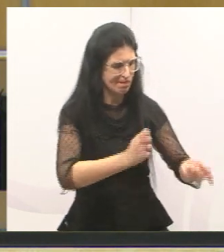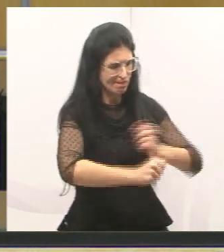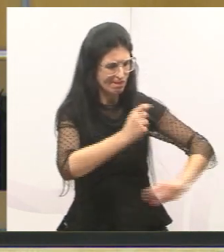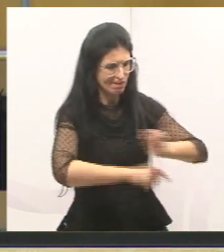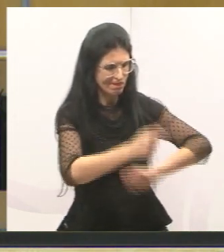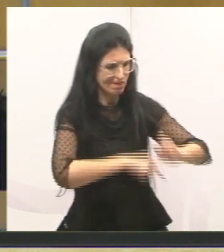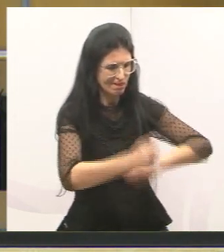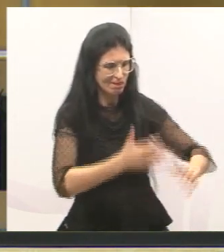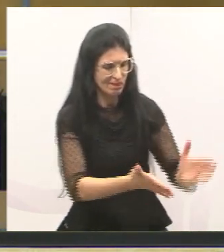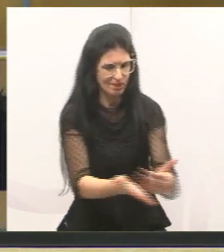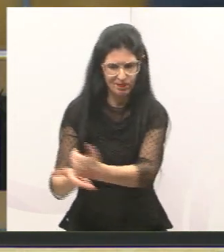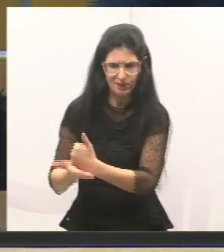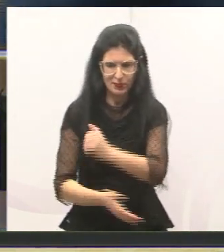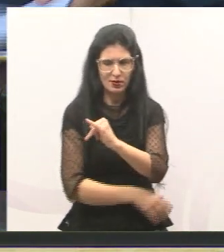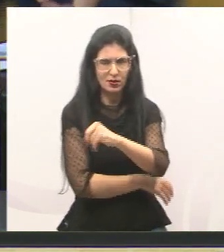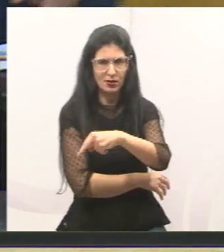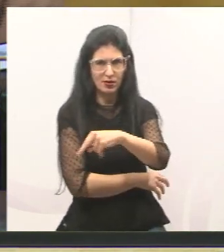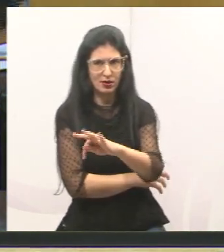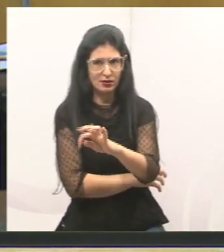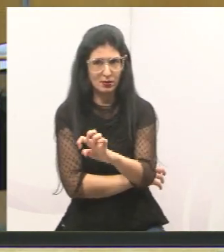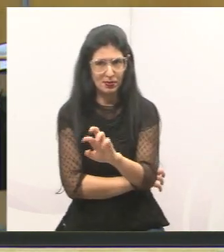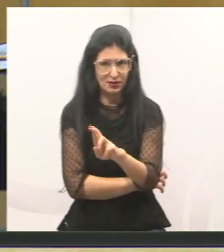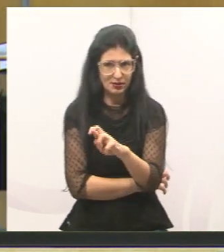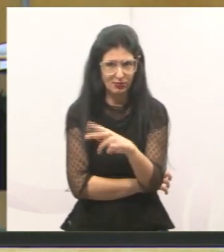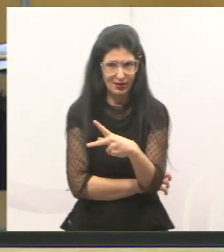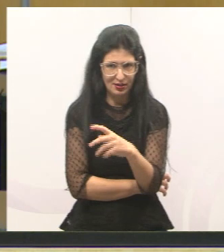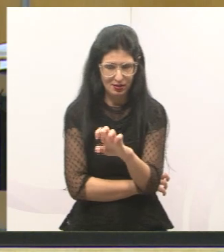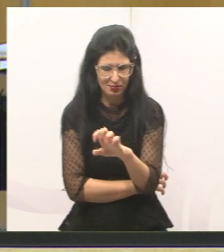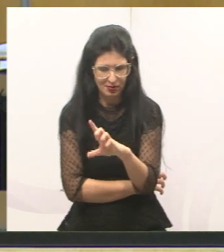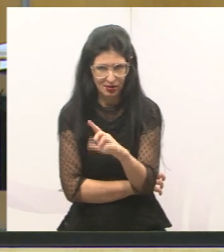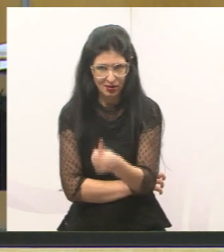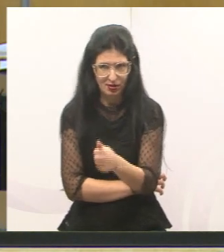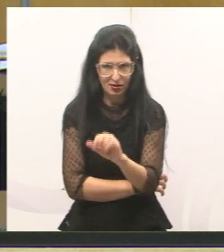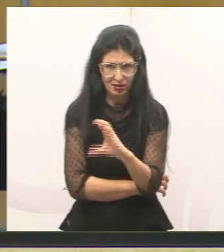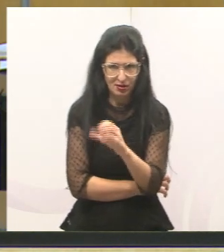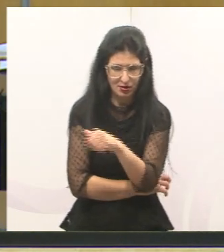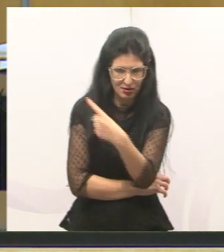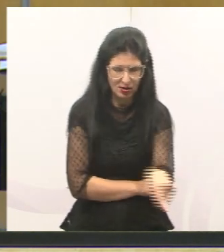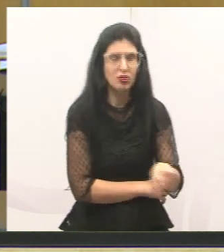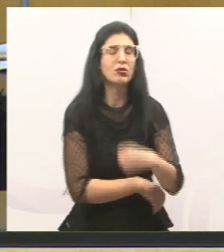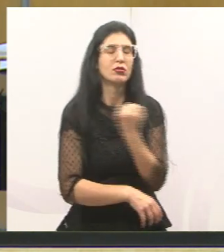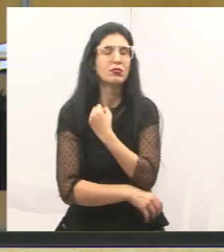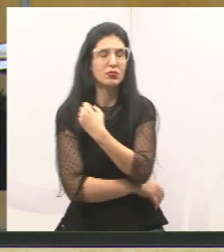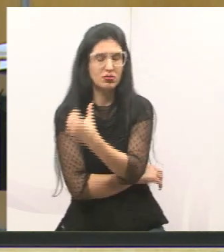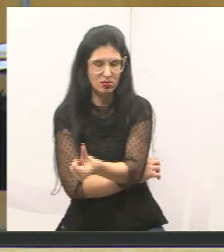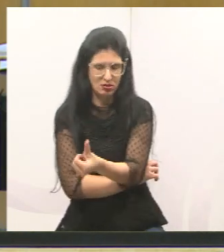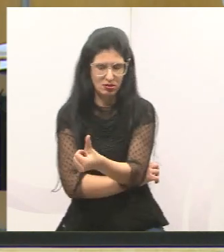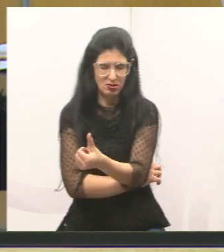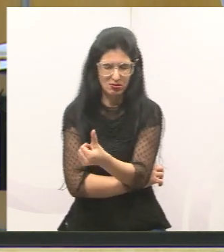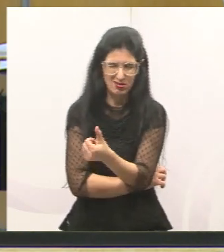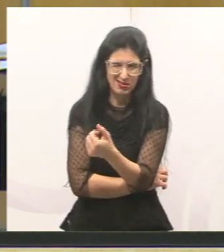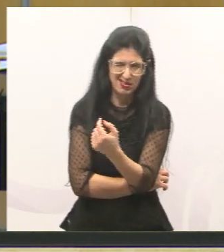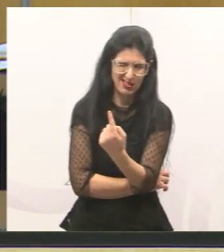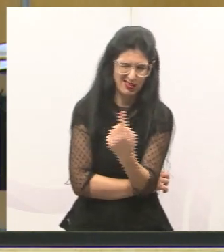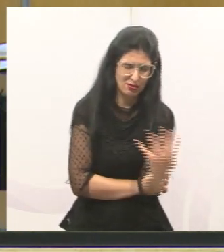de interpelação do prefeito. É uma ADIM número 614